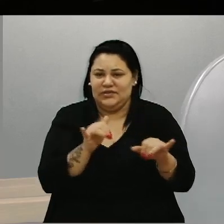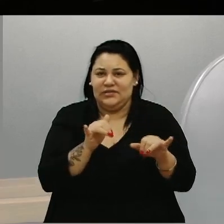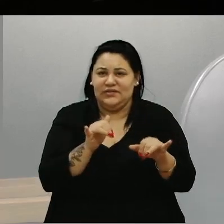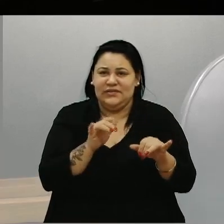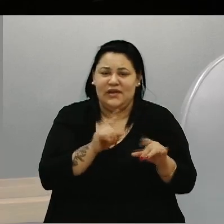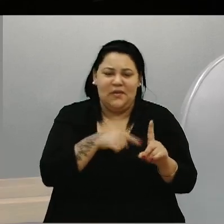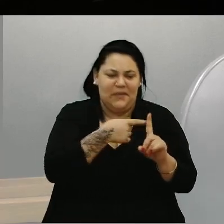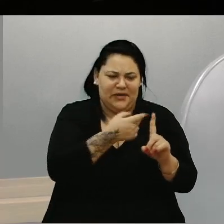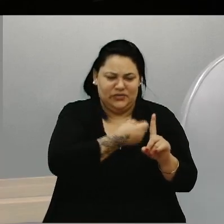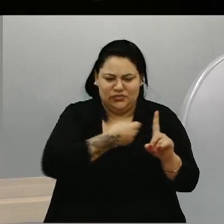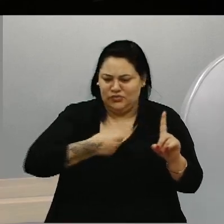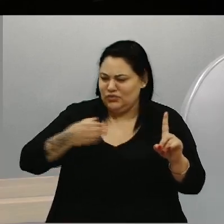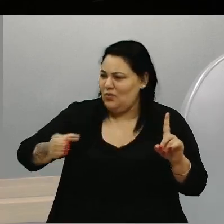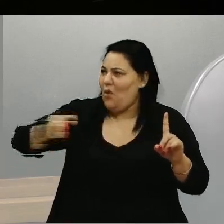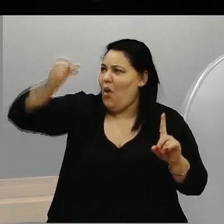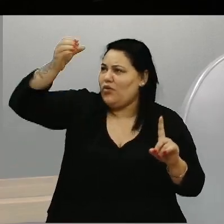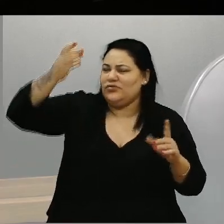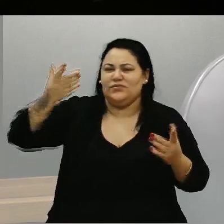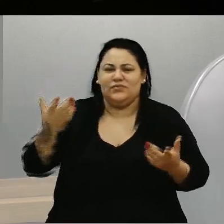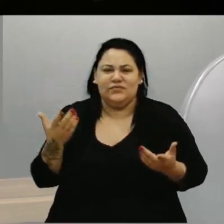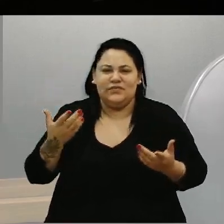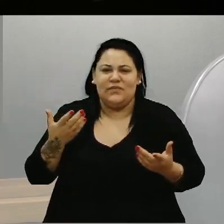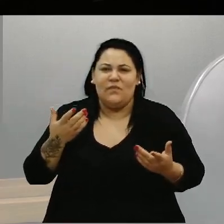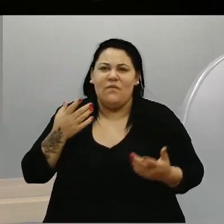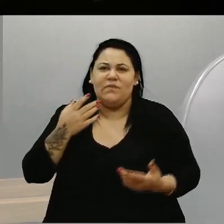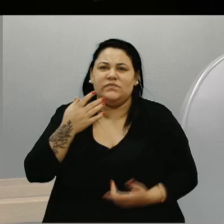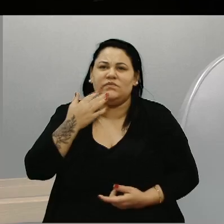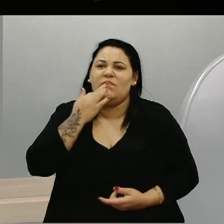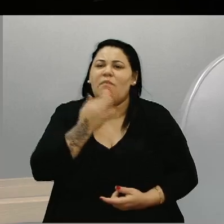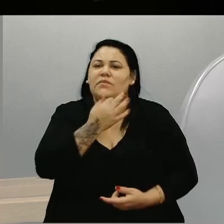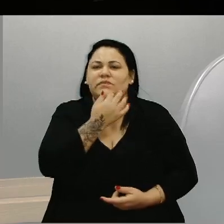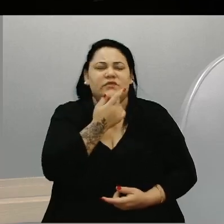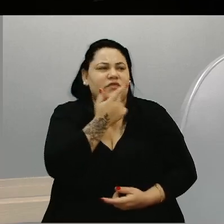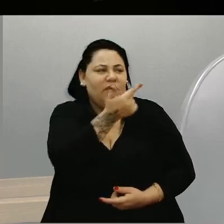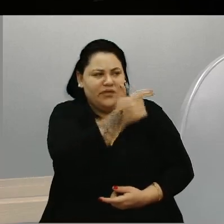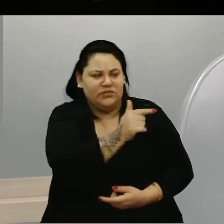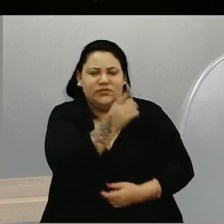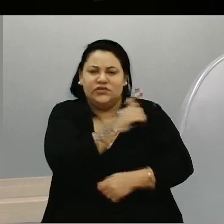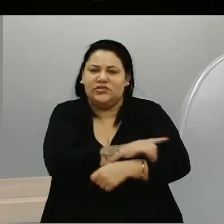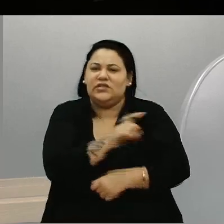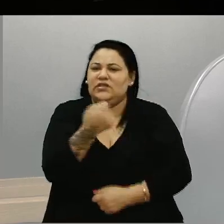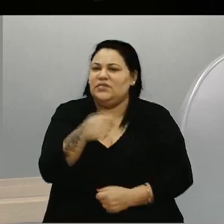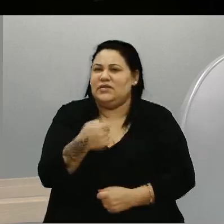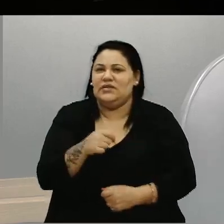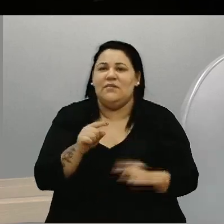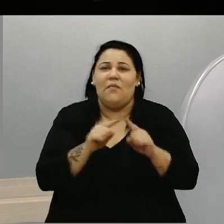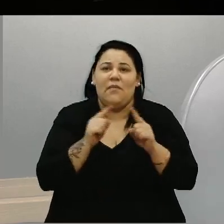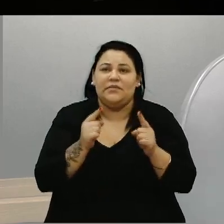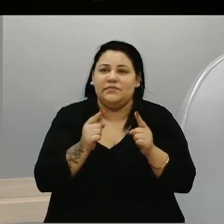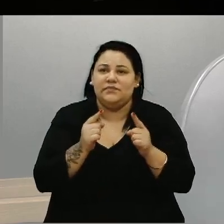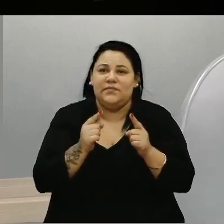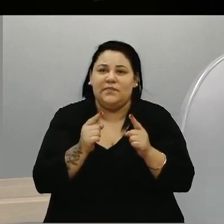de poste. A vereadora Tatiana outro dia disse que não precisa o número, enfim, mais da nossa cidade.